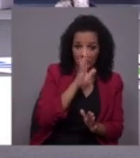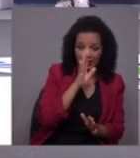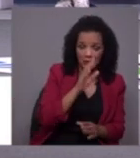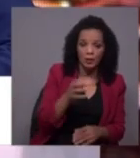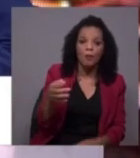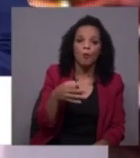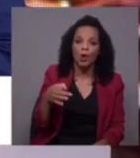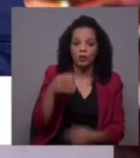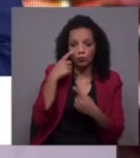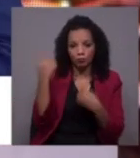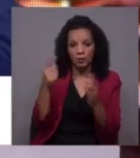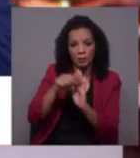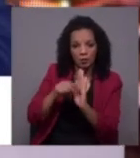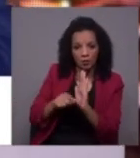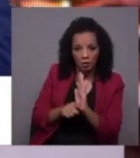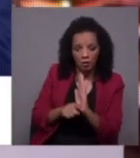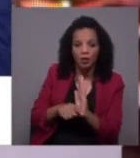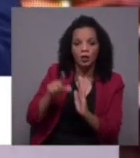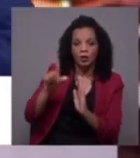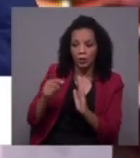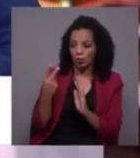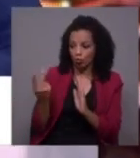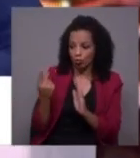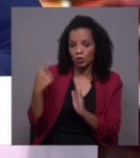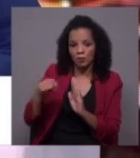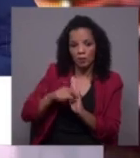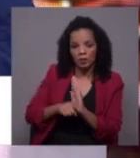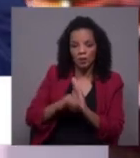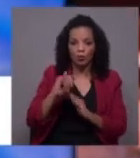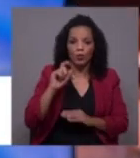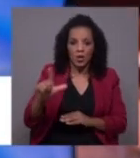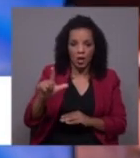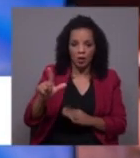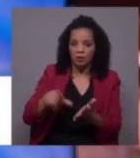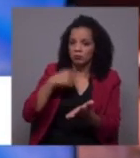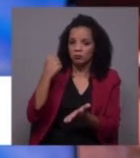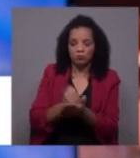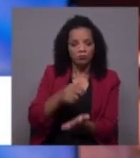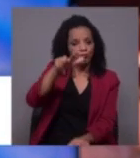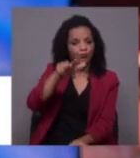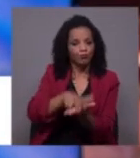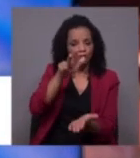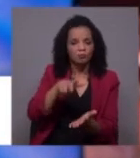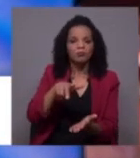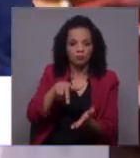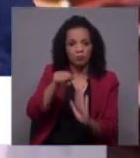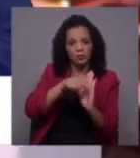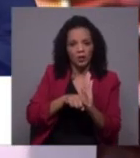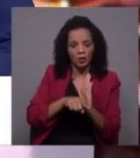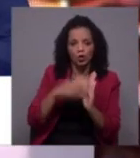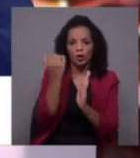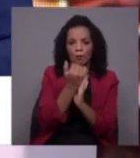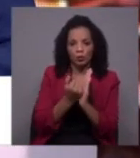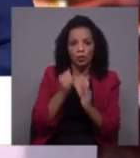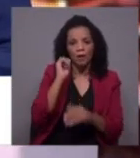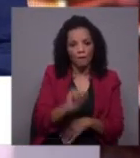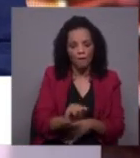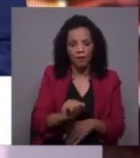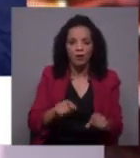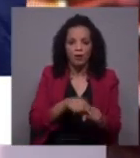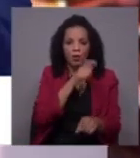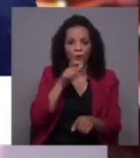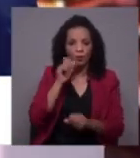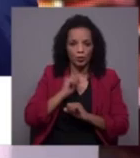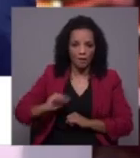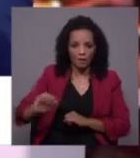Carlos Moedas apresentar essa medida, e temos os dois essa medida, a Iniciativa Liberal irá sempre aprovar as medidas que tem no seu programa. É um compromisso da Iniciativa